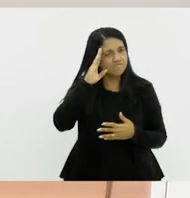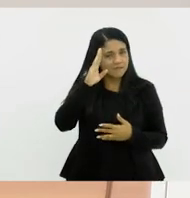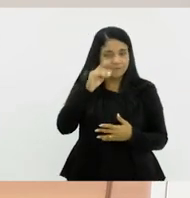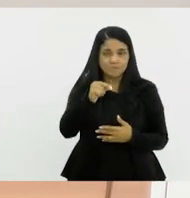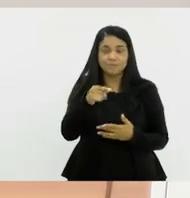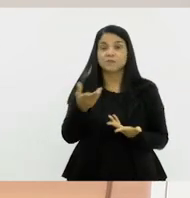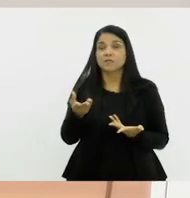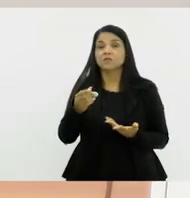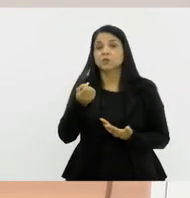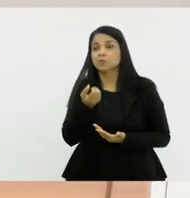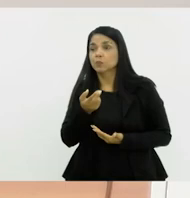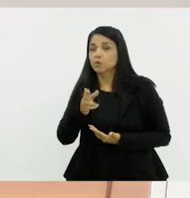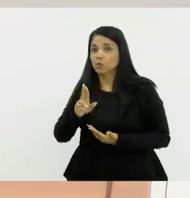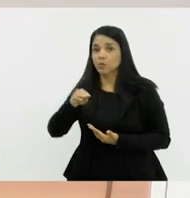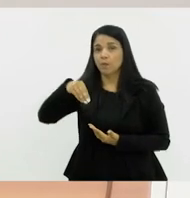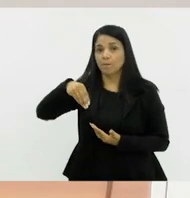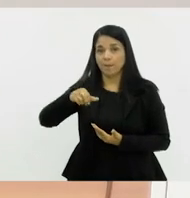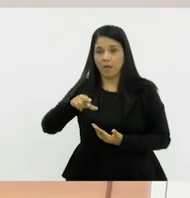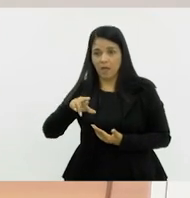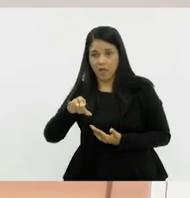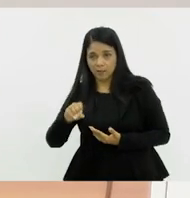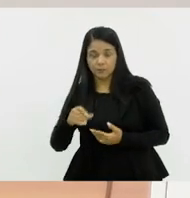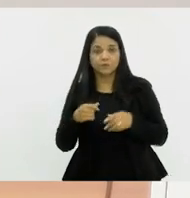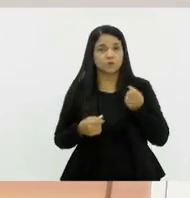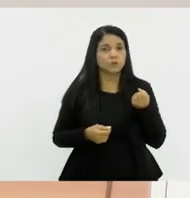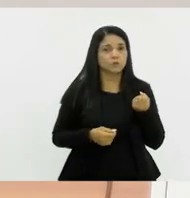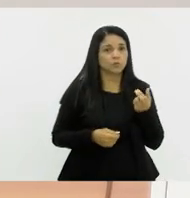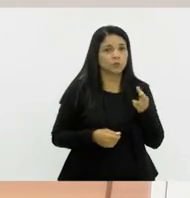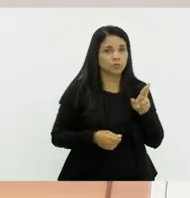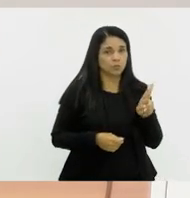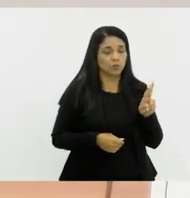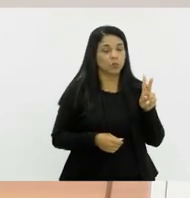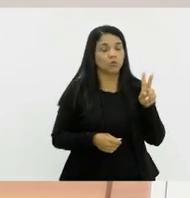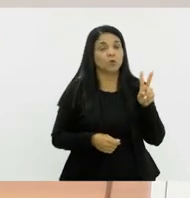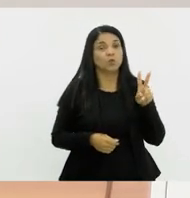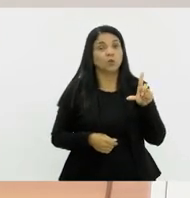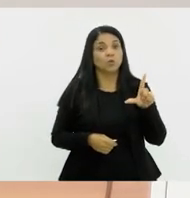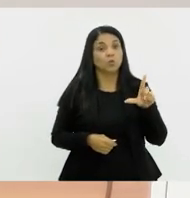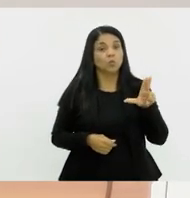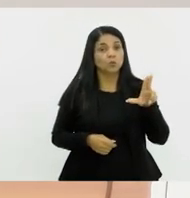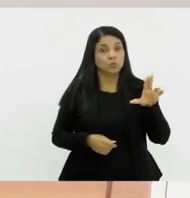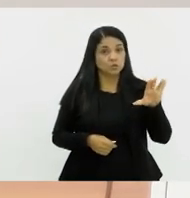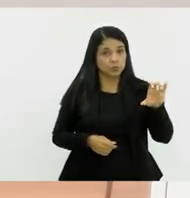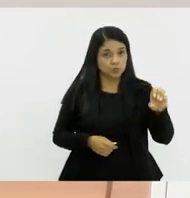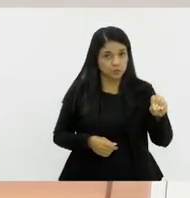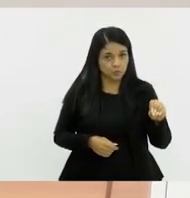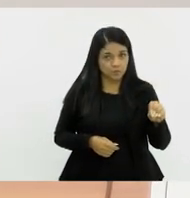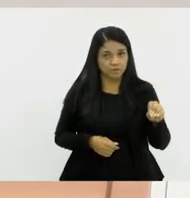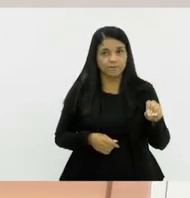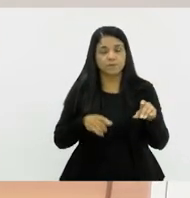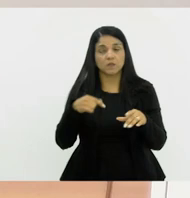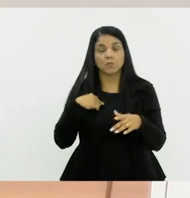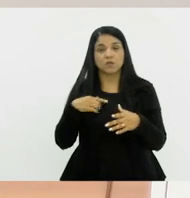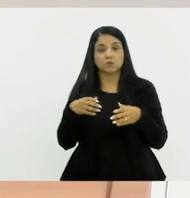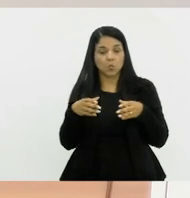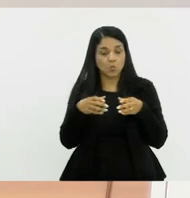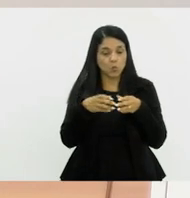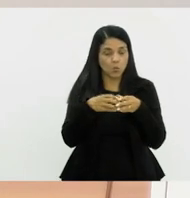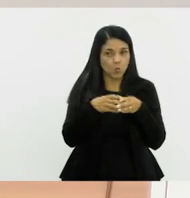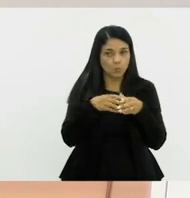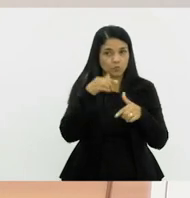Mário e doutor Vitor, Lúcio. Desculpa, doutor Lúcio, a gente vai, enquanto frente